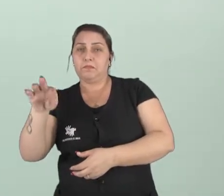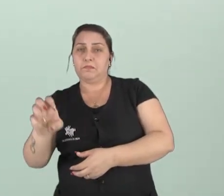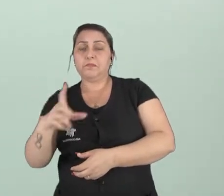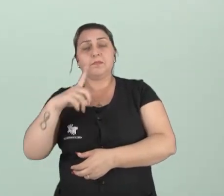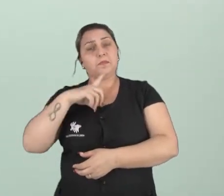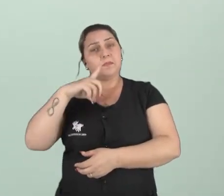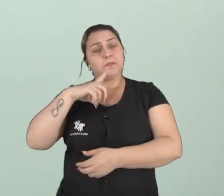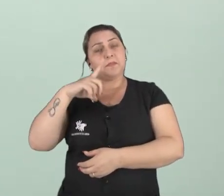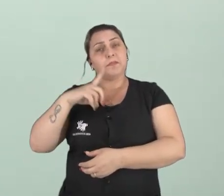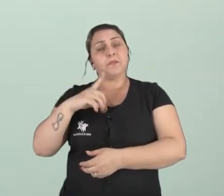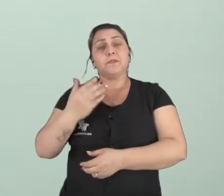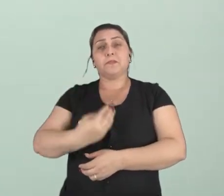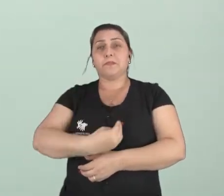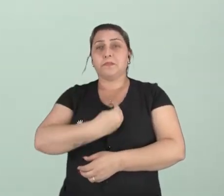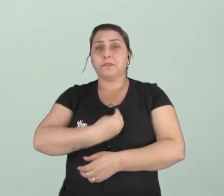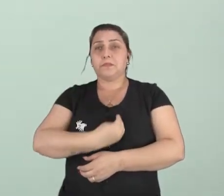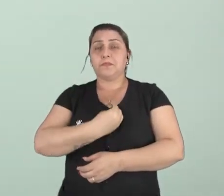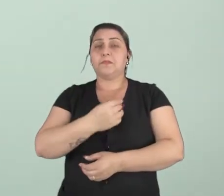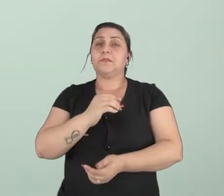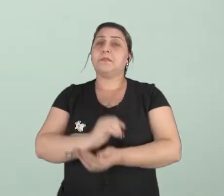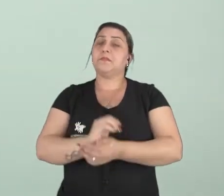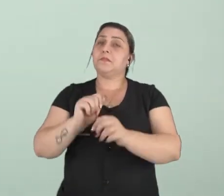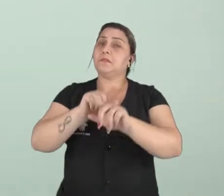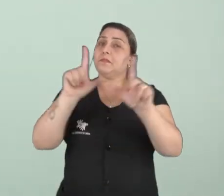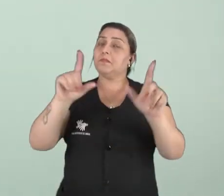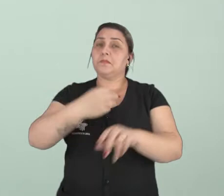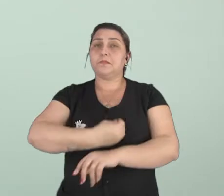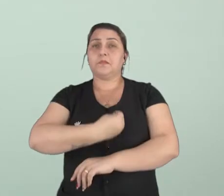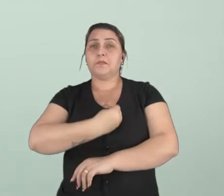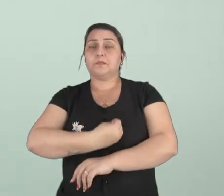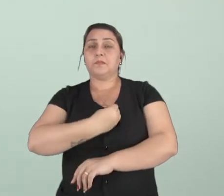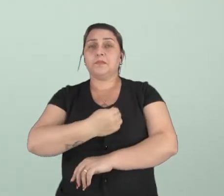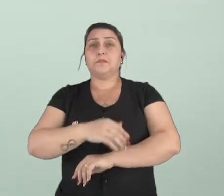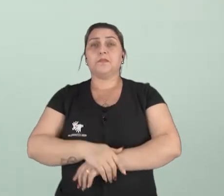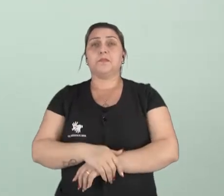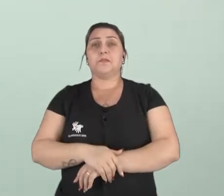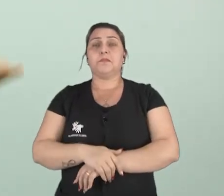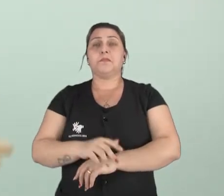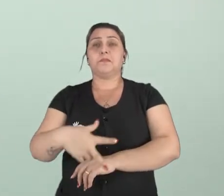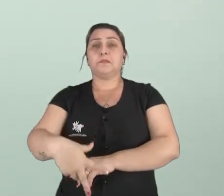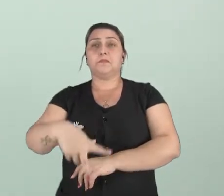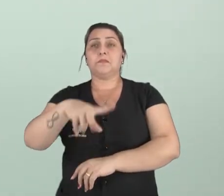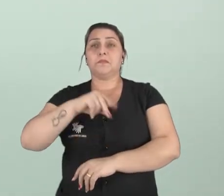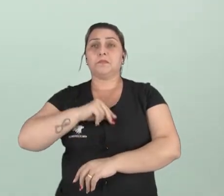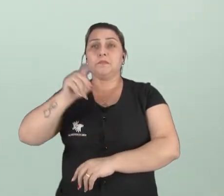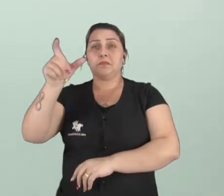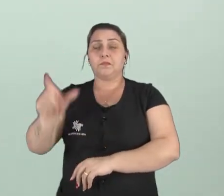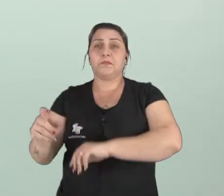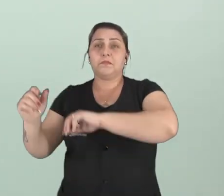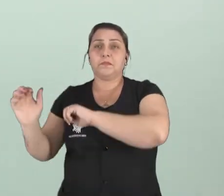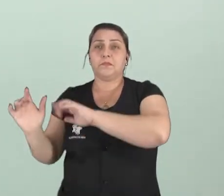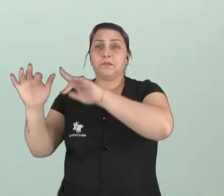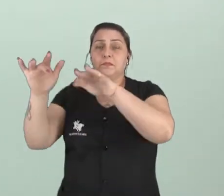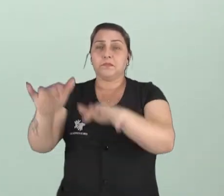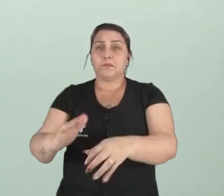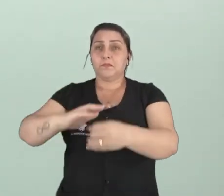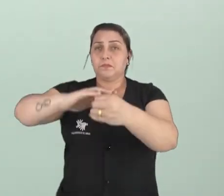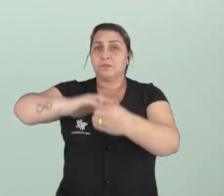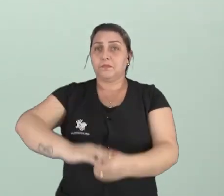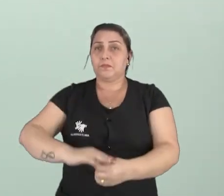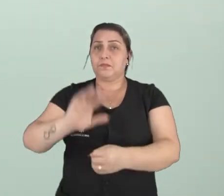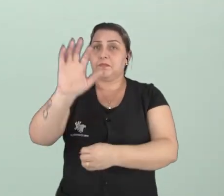ter, então, essa participação, né? Claro que essa participação vai ser de portugueses, né, que vão vir